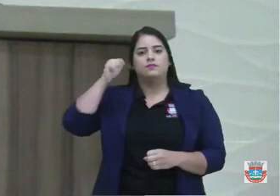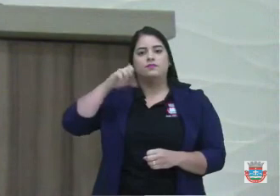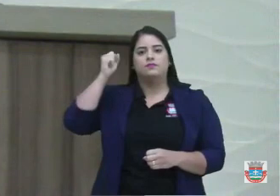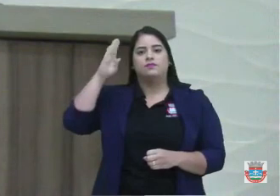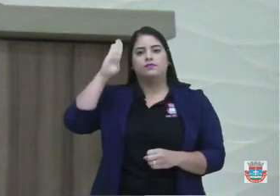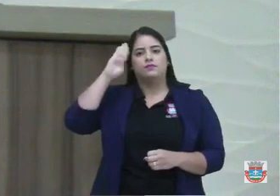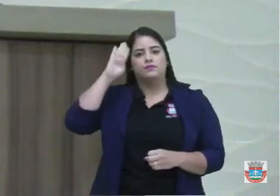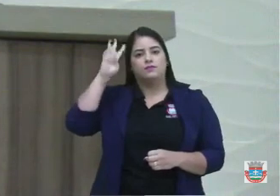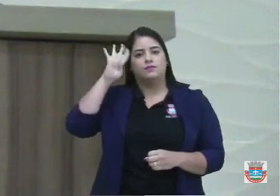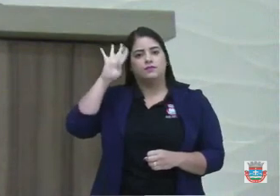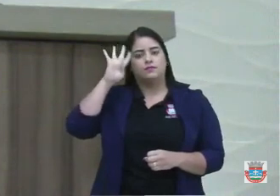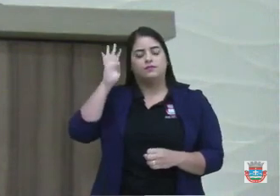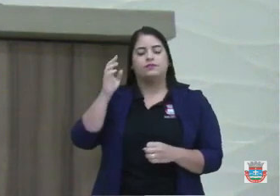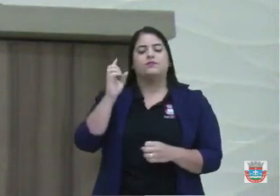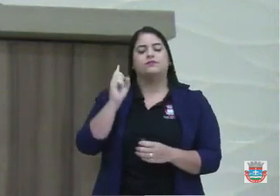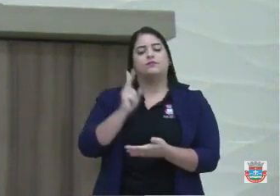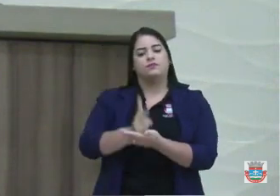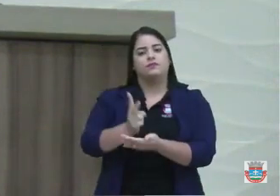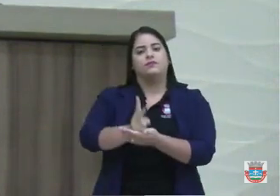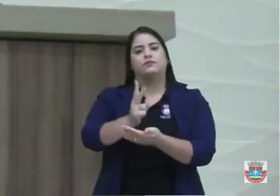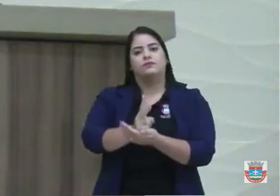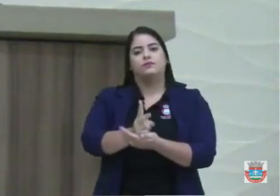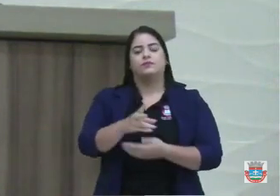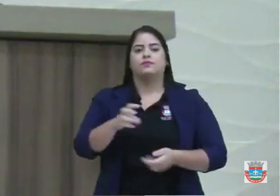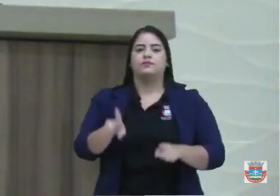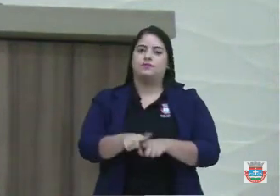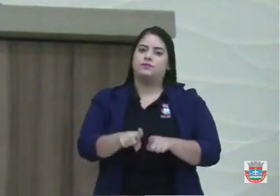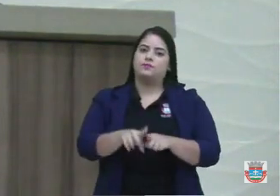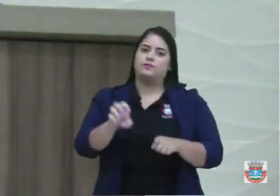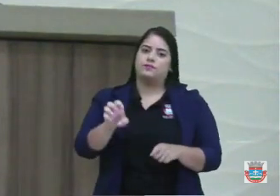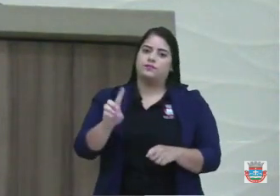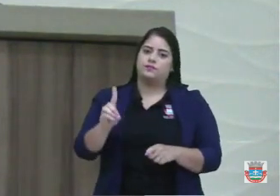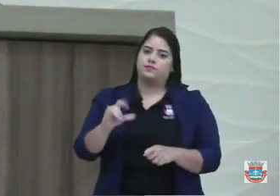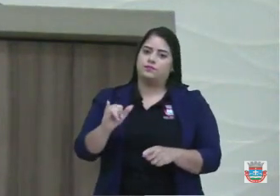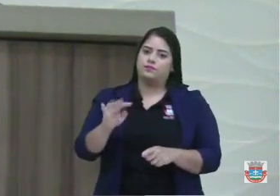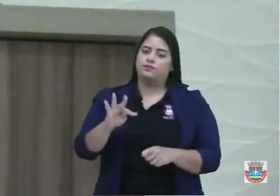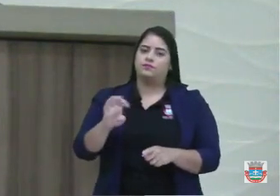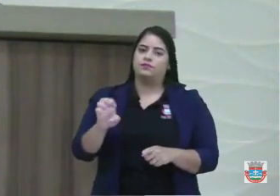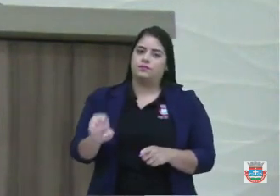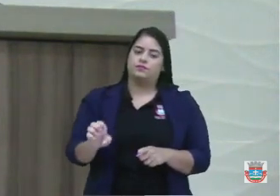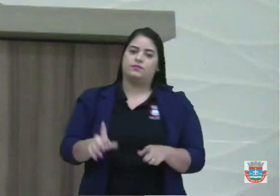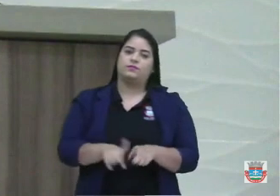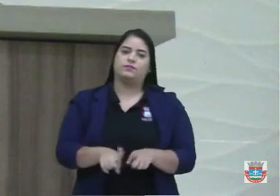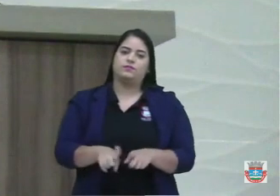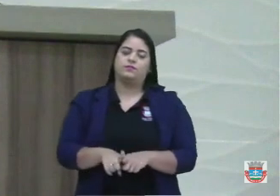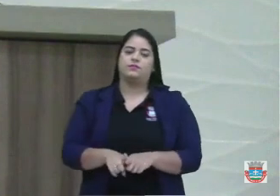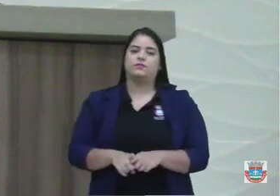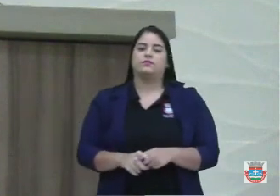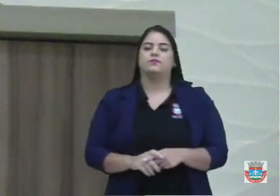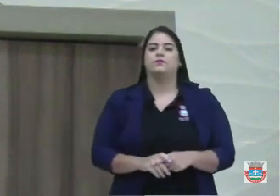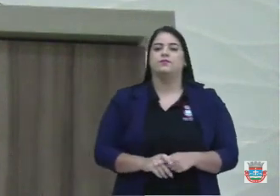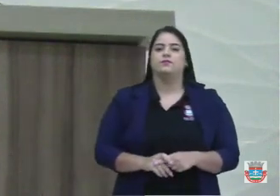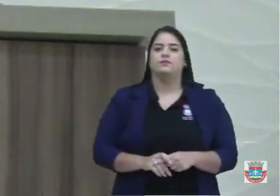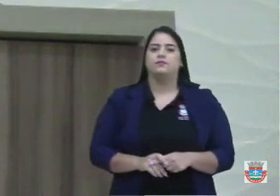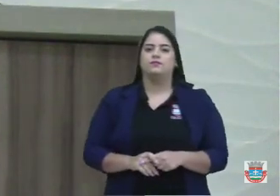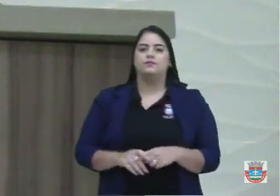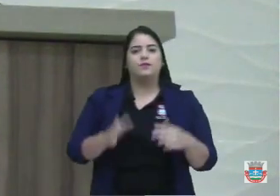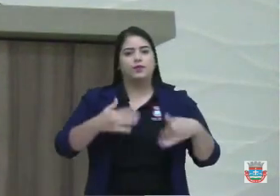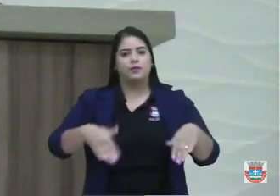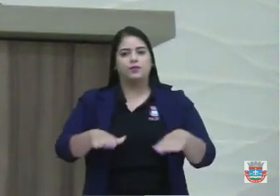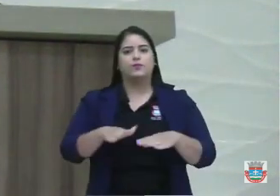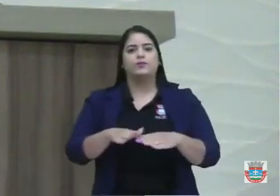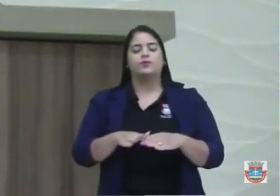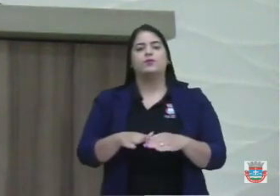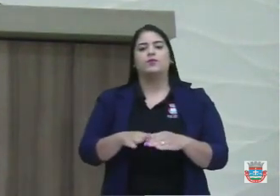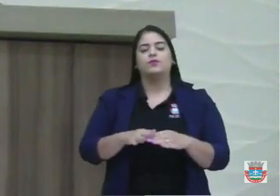Maria Costureira, dona Edith Xavier, que sempre está ligadinha em nossas reuniões toda quarta-feira, e a todos que estão